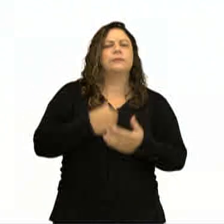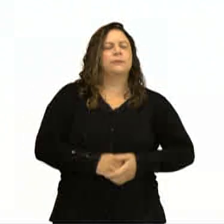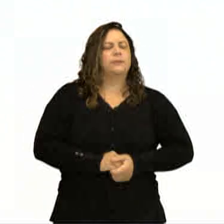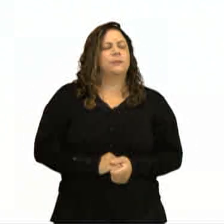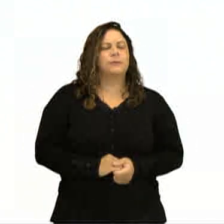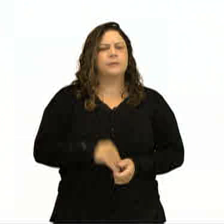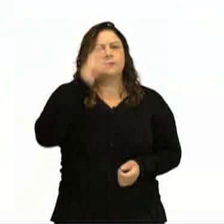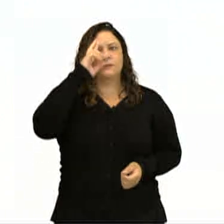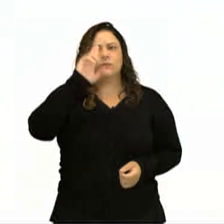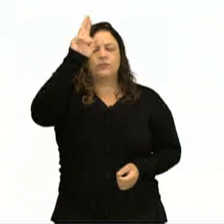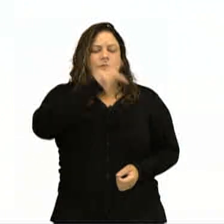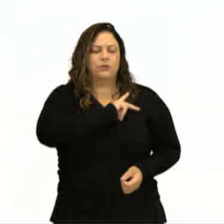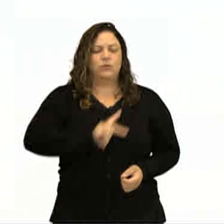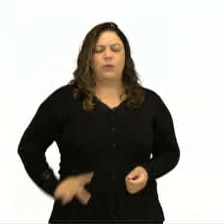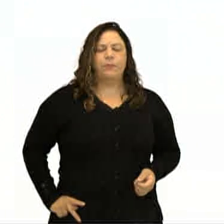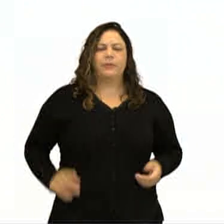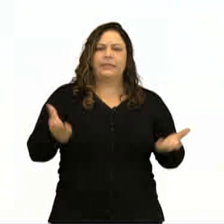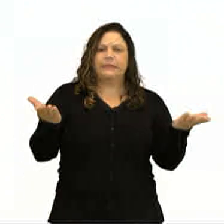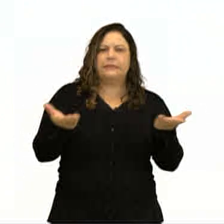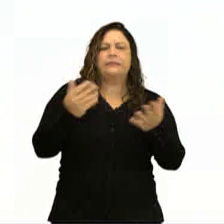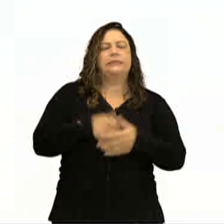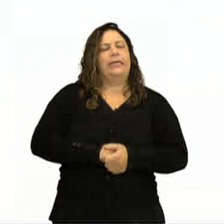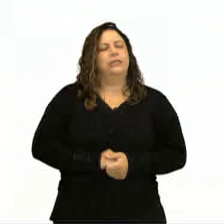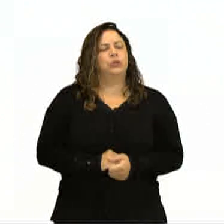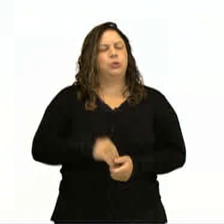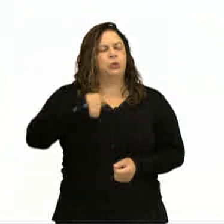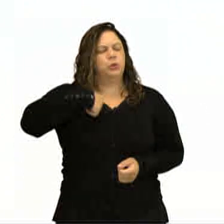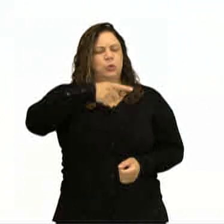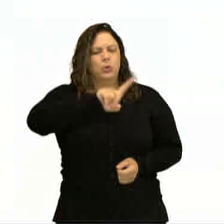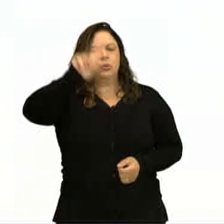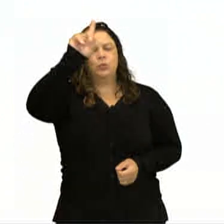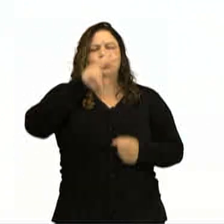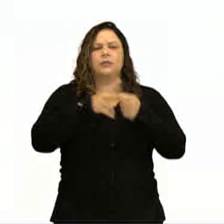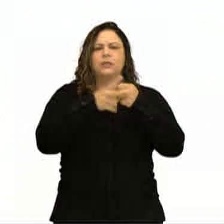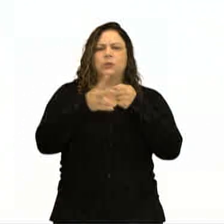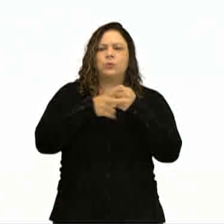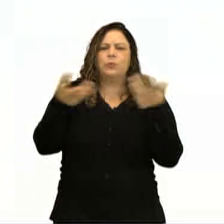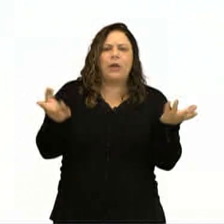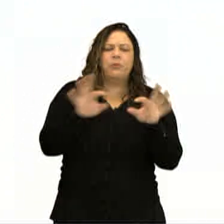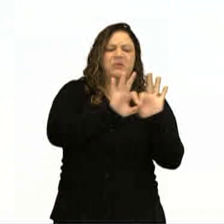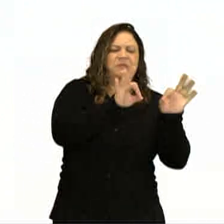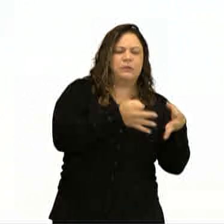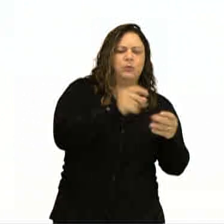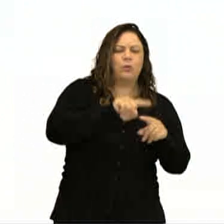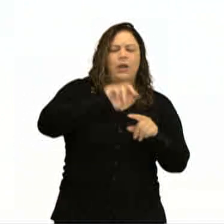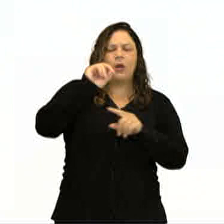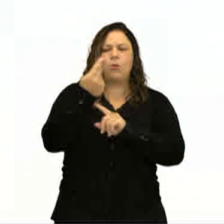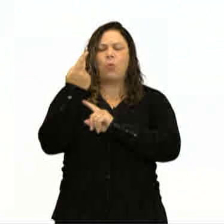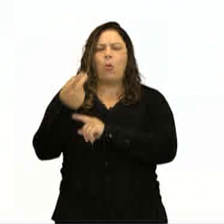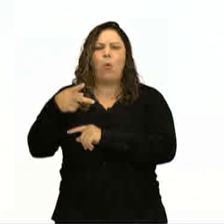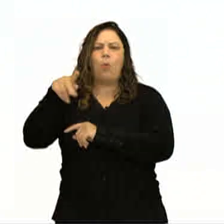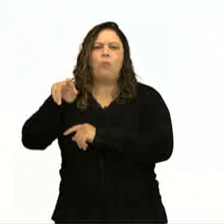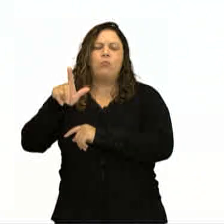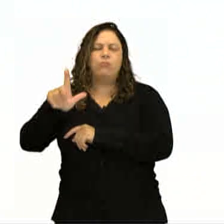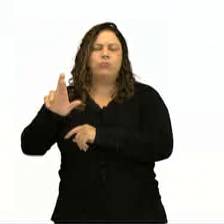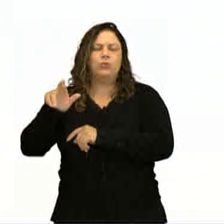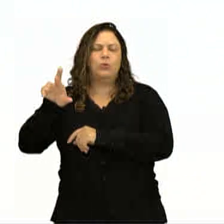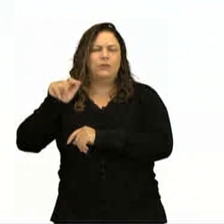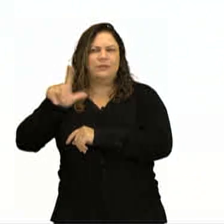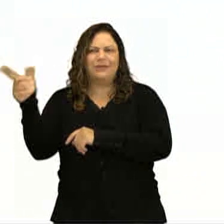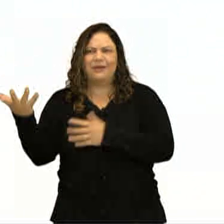verbo ia para o singular ou para o plural? Tudo indicava o plural. No entanto,